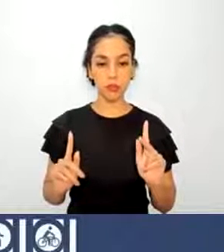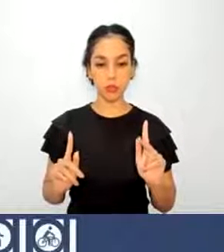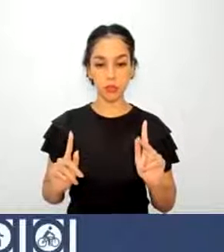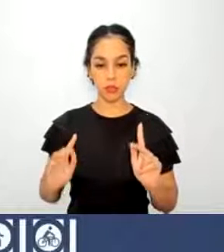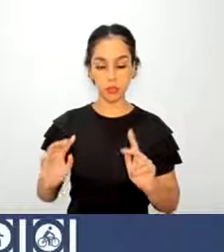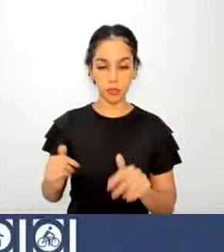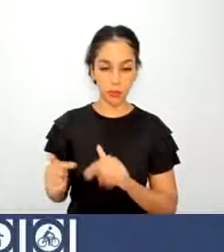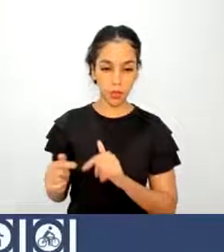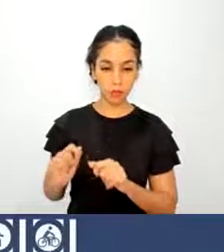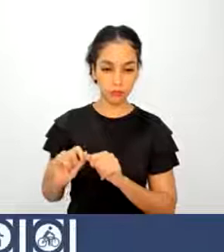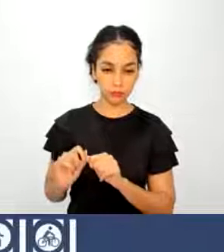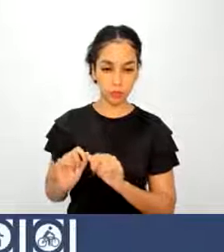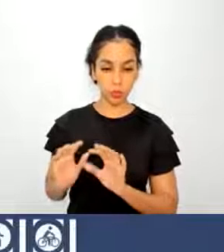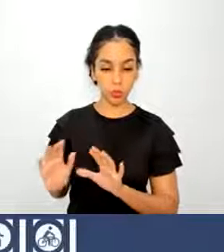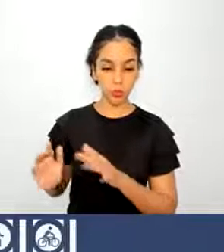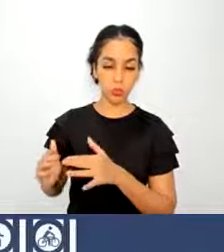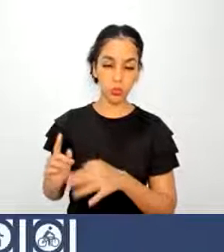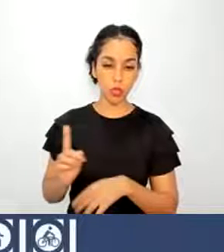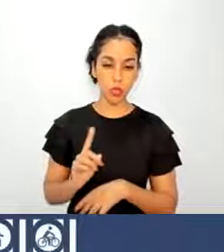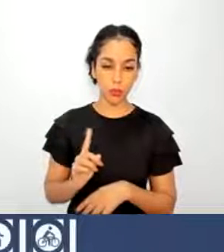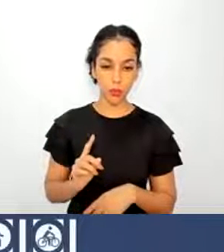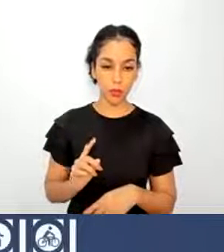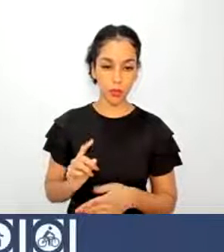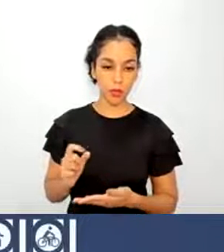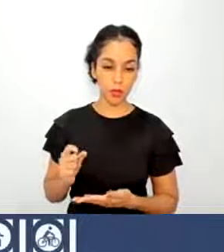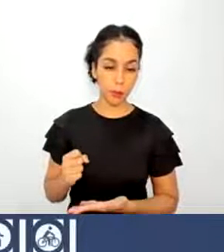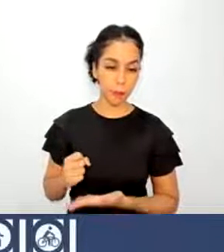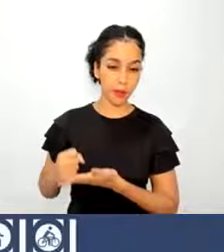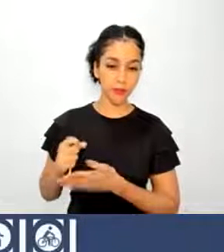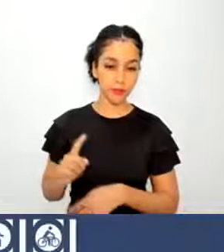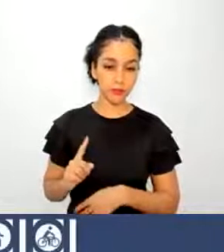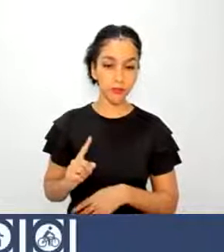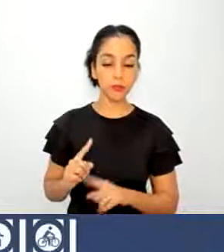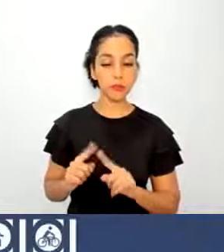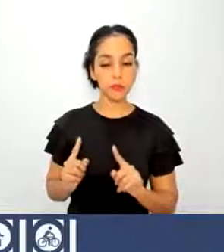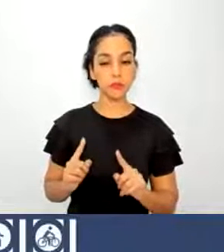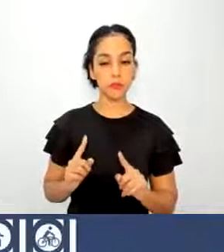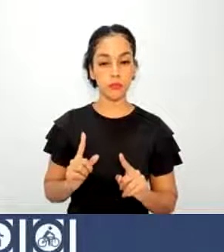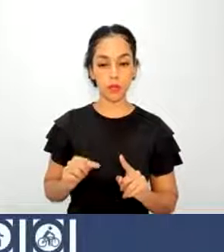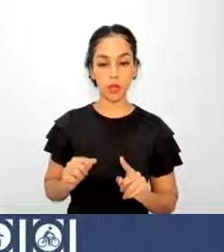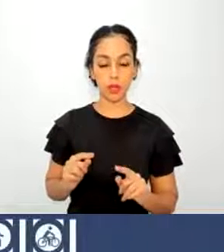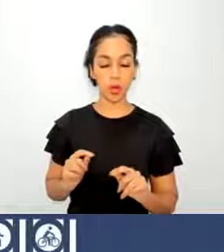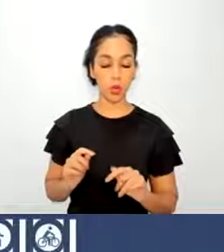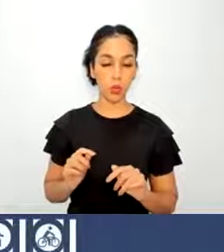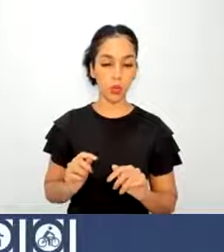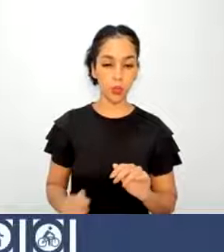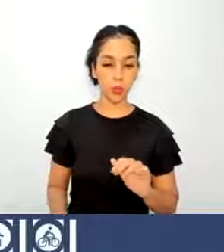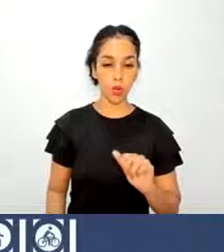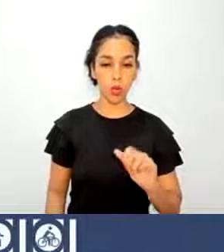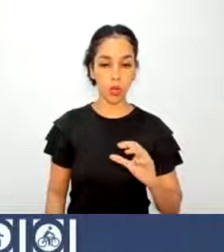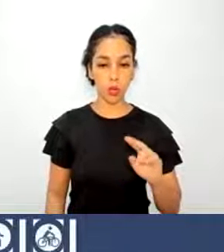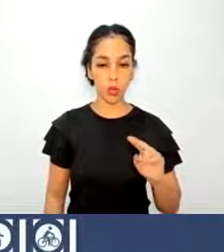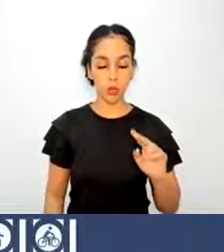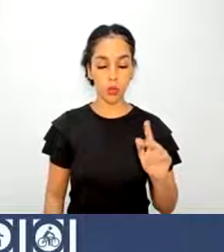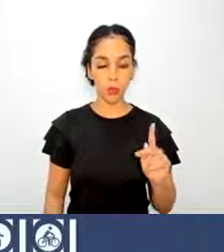ele fez em Curitiba não eram faseadas, mas eram acupunturais, porque uma coisa não é exatamente a mesma coisa da